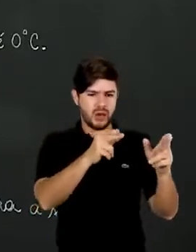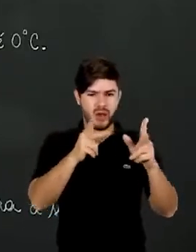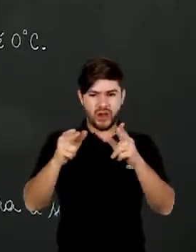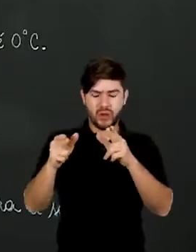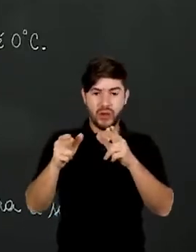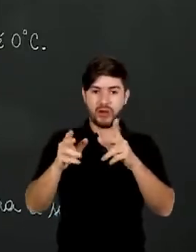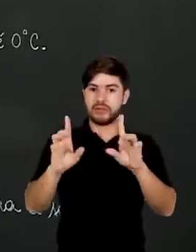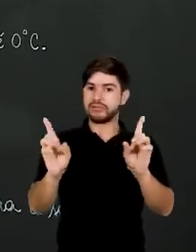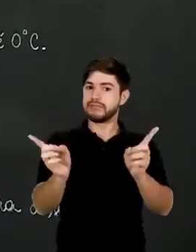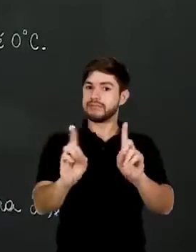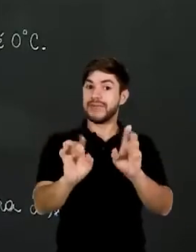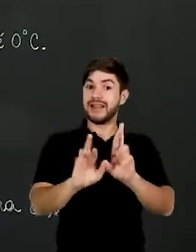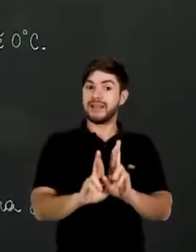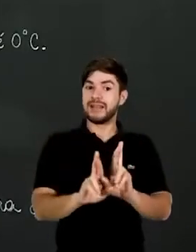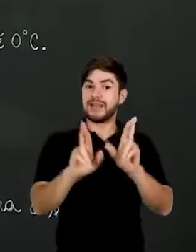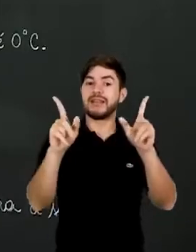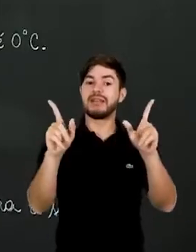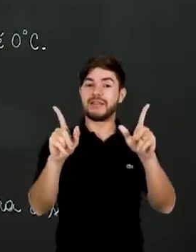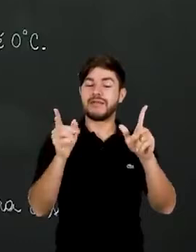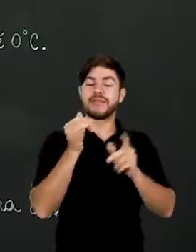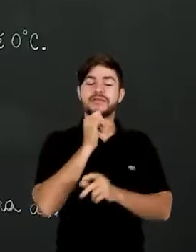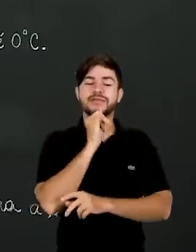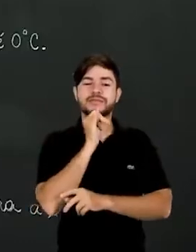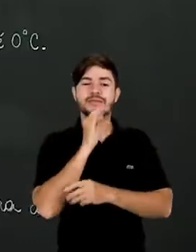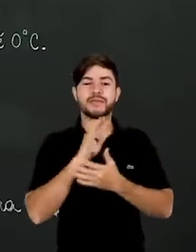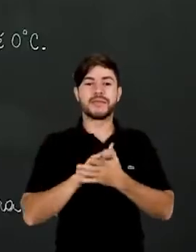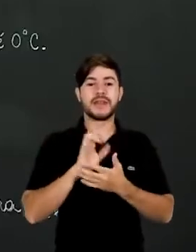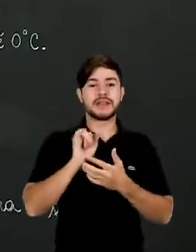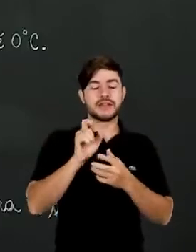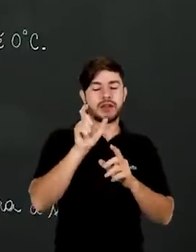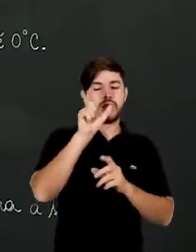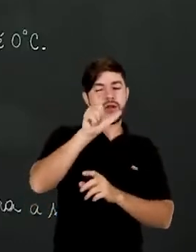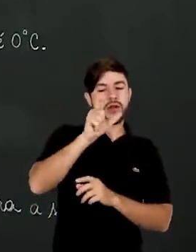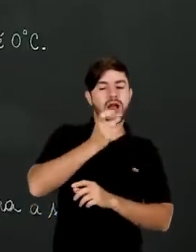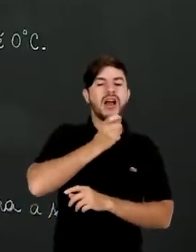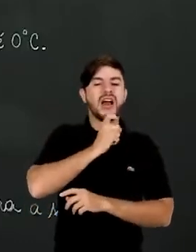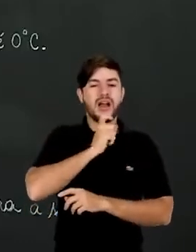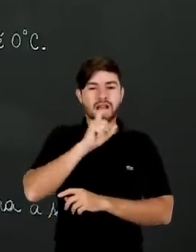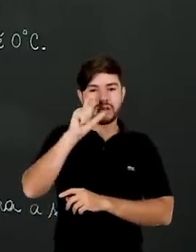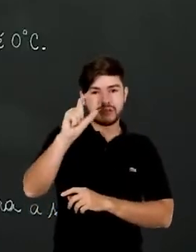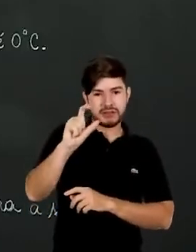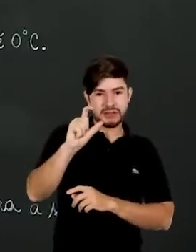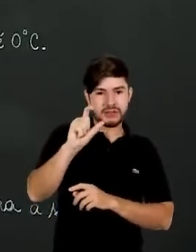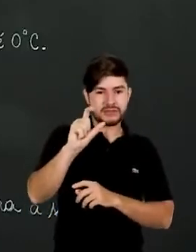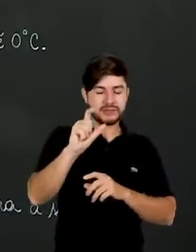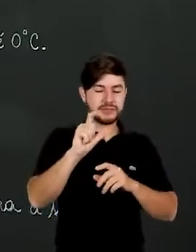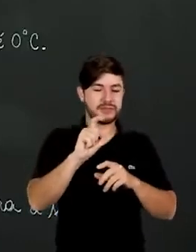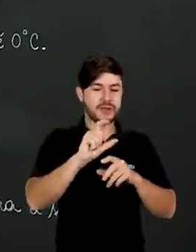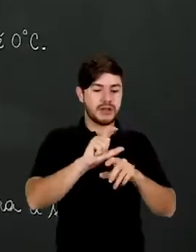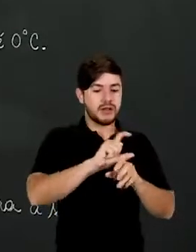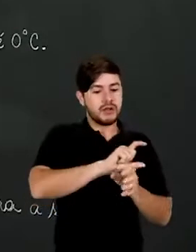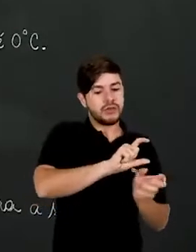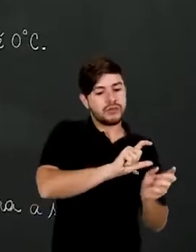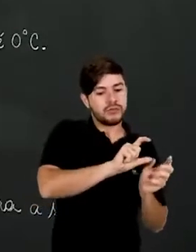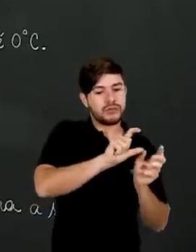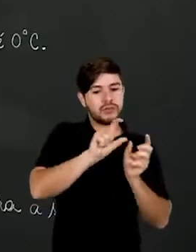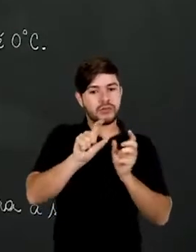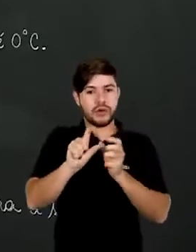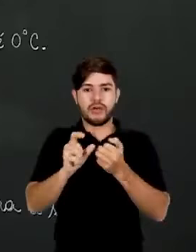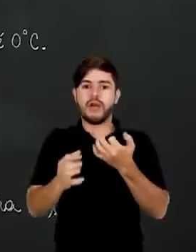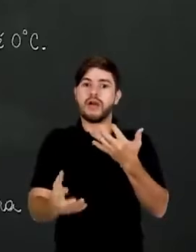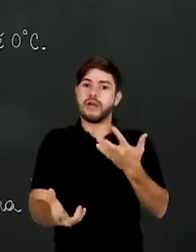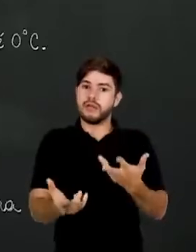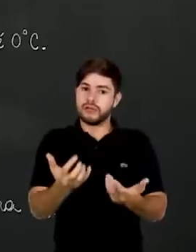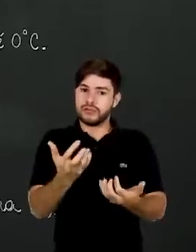forma nenhuma. Então, para eu colocar, por exemplo, um cubo de gelo, para que ele vá do estado sólido para o estado líquido, a temperatura,